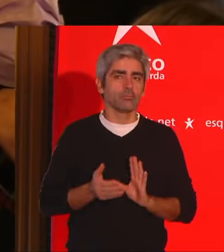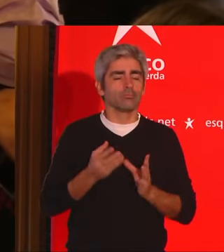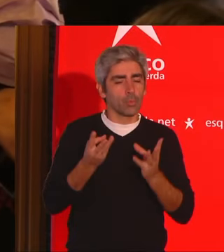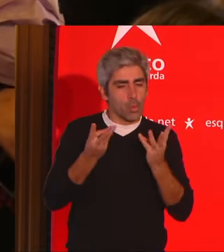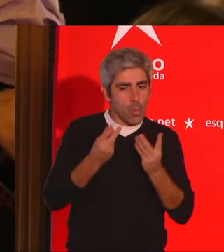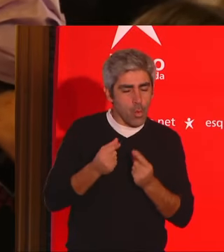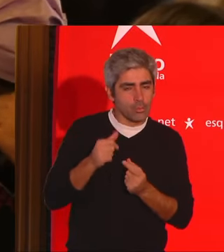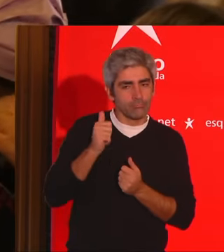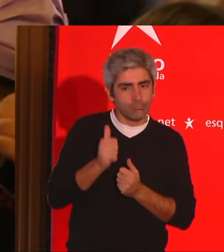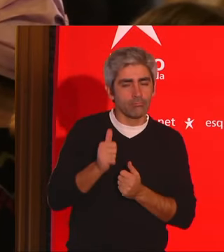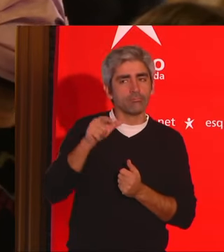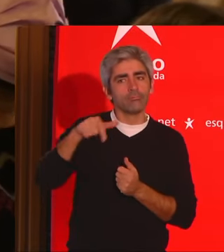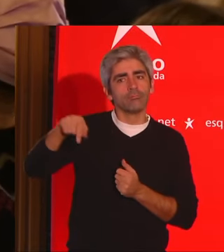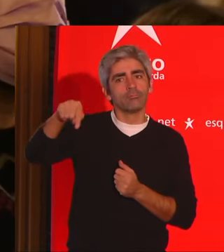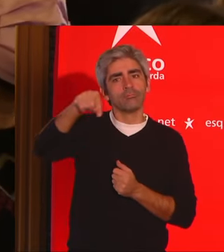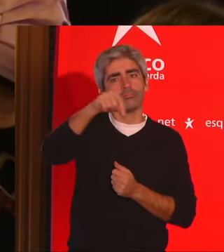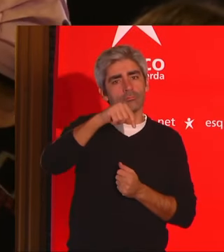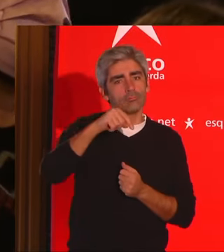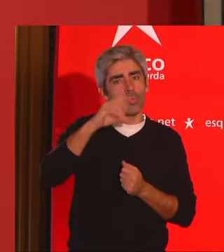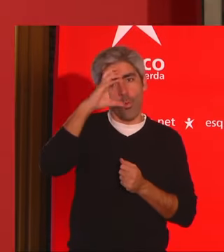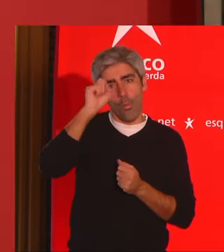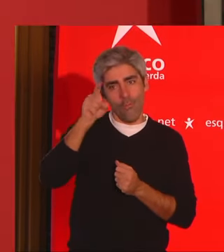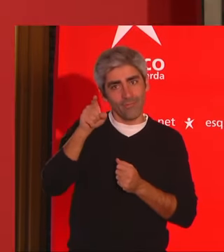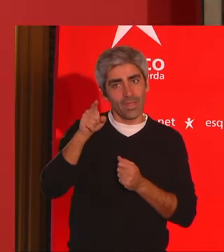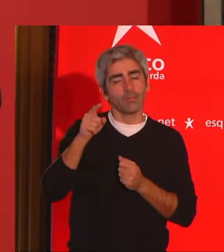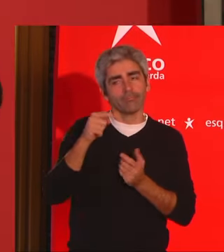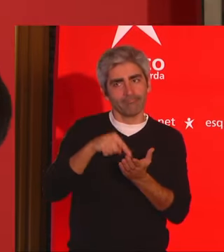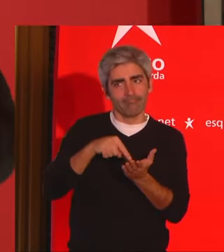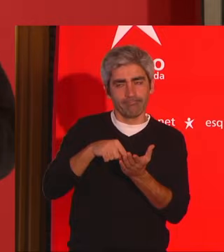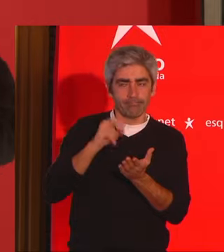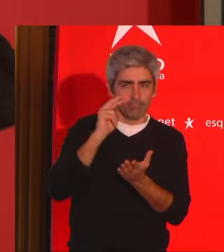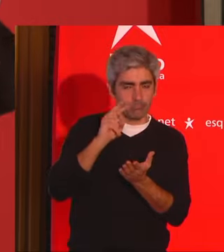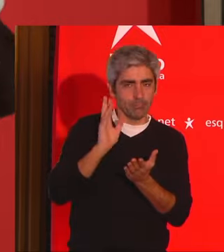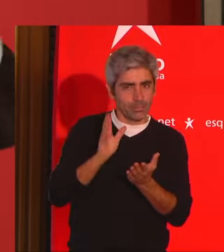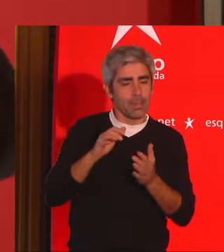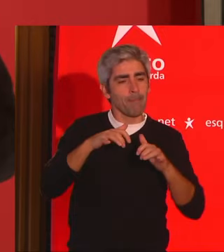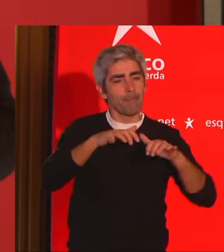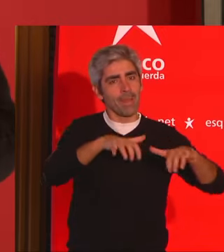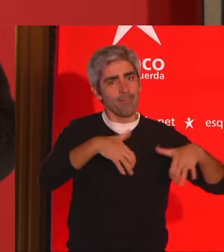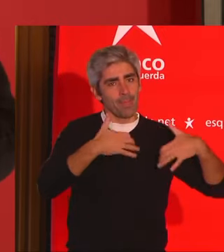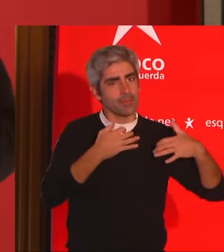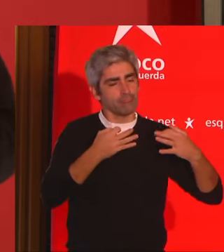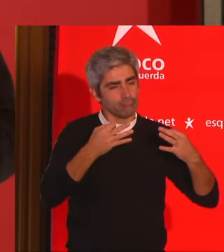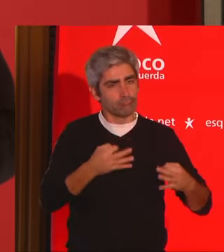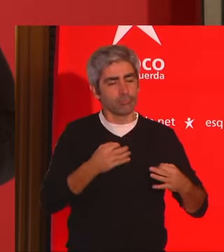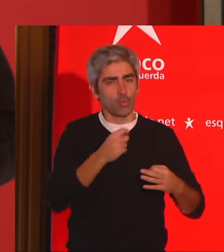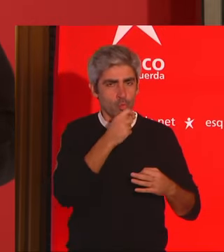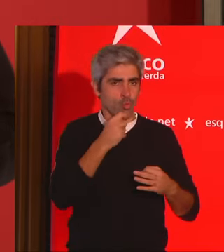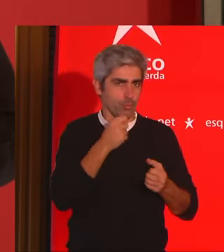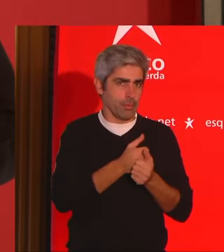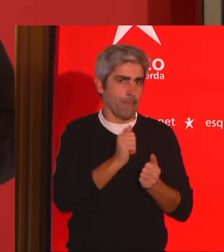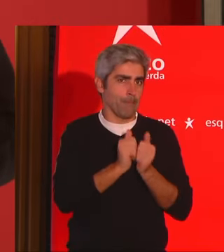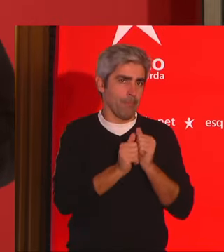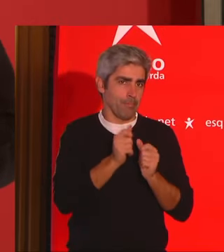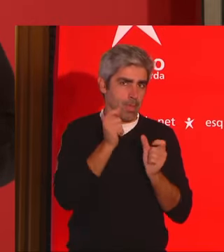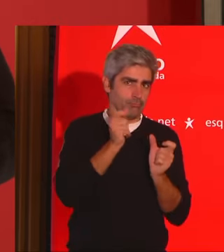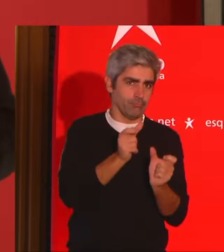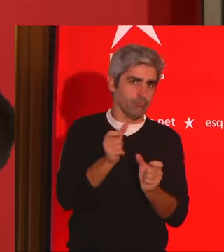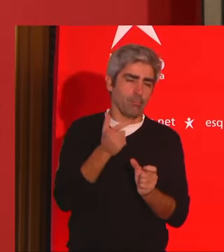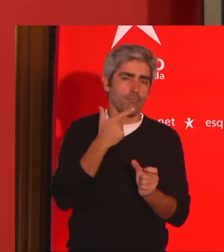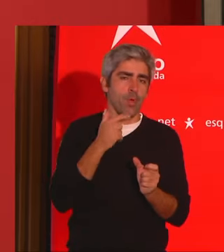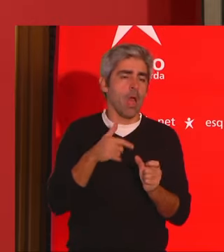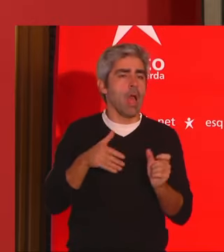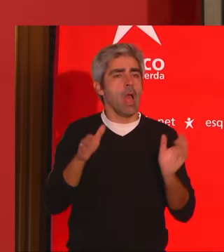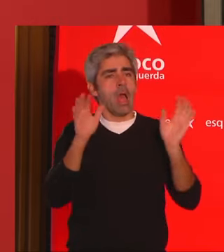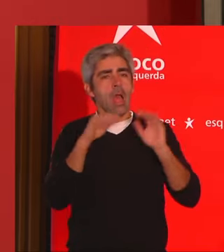contas por parte de quem é governo. Precisamos de Parlamento que efetivamente cumpra o seu papel e não se limite